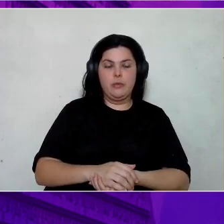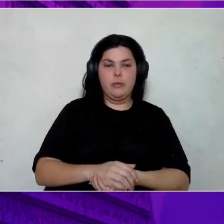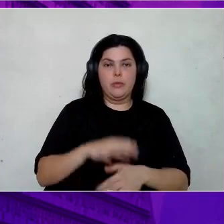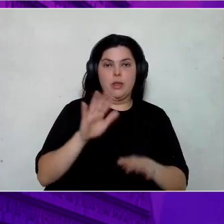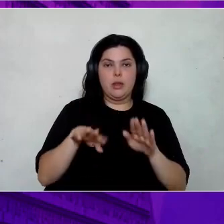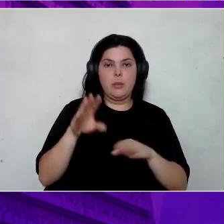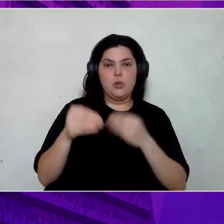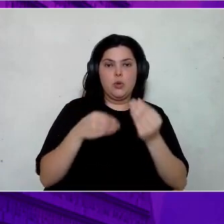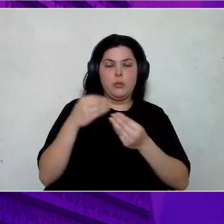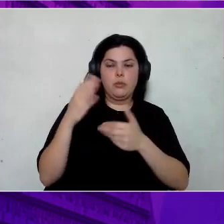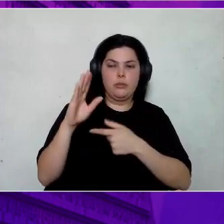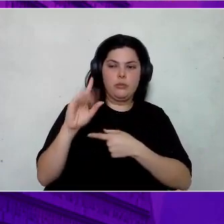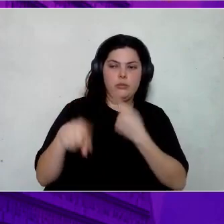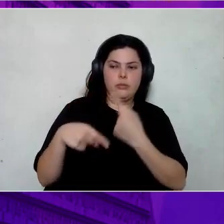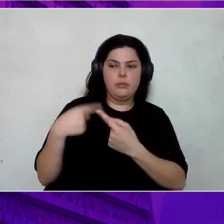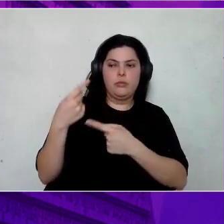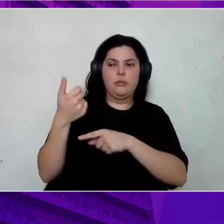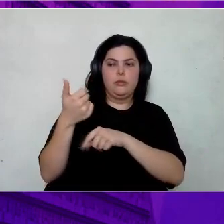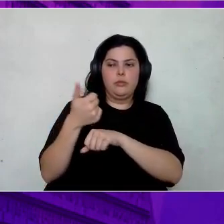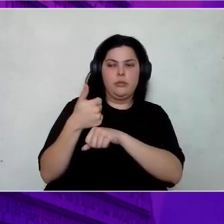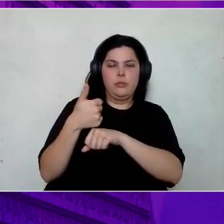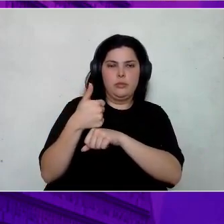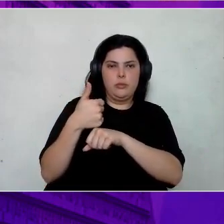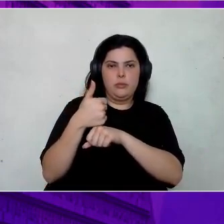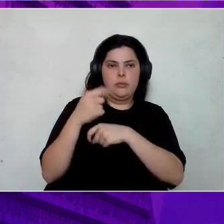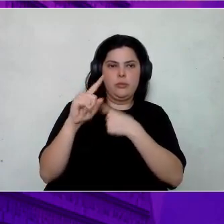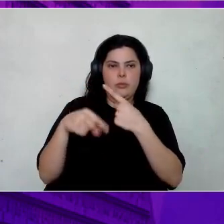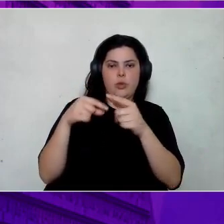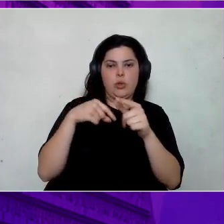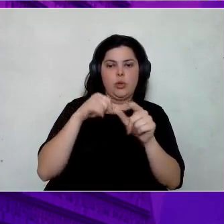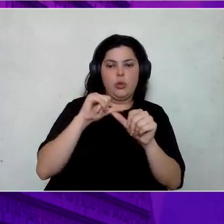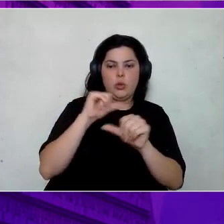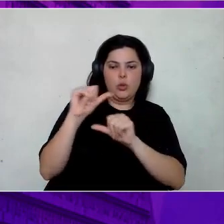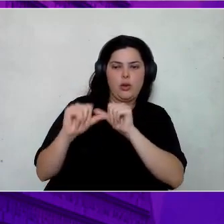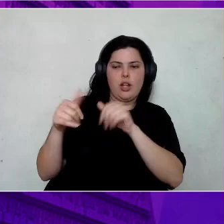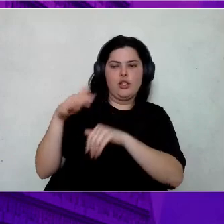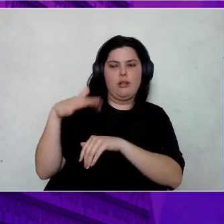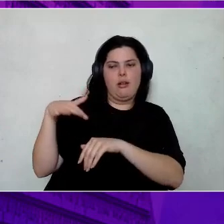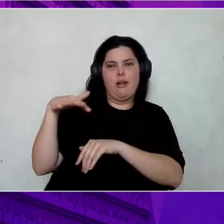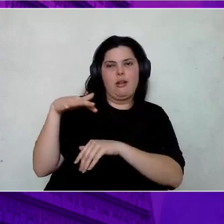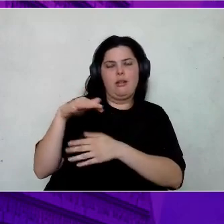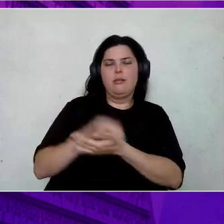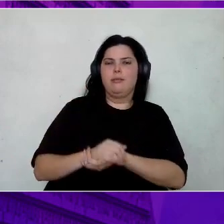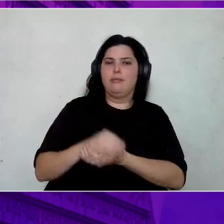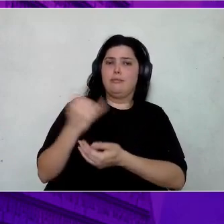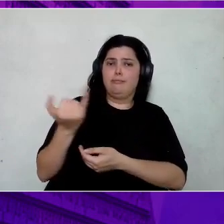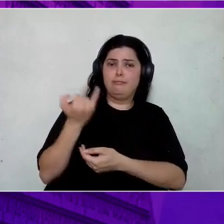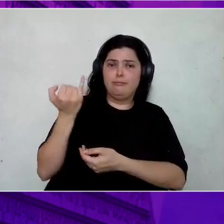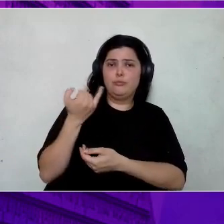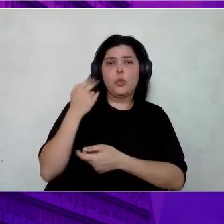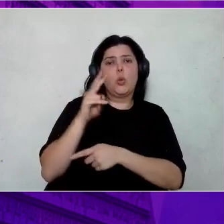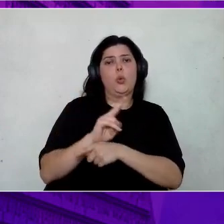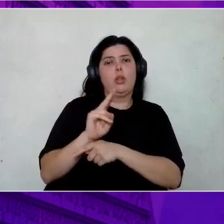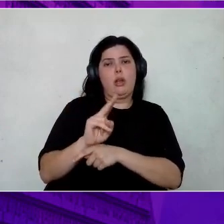né, não promovido, né, mas você trocar de área, é importante assim você ter esse cuidado, né?